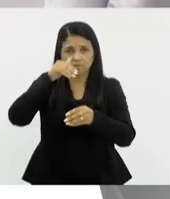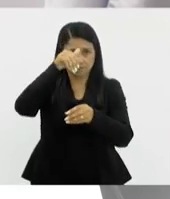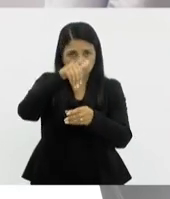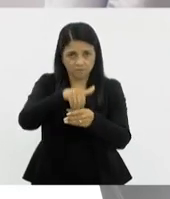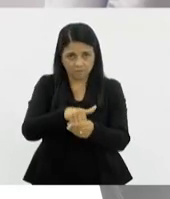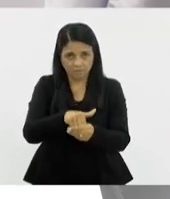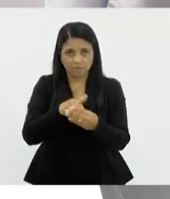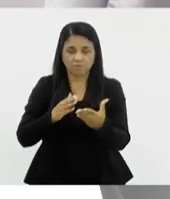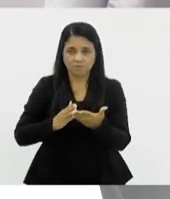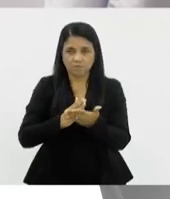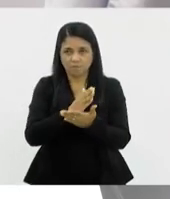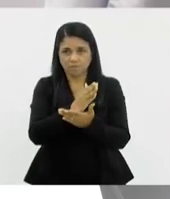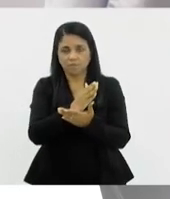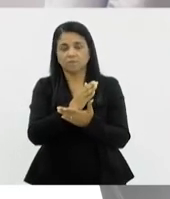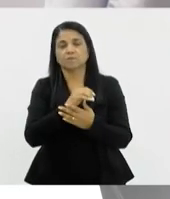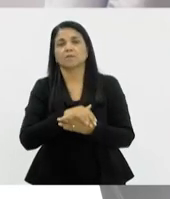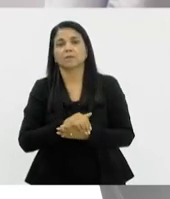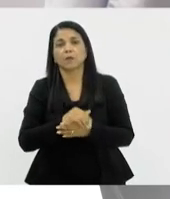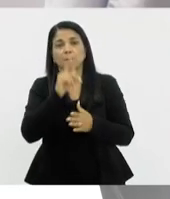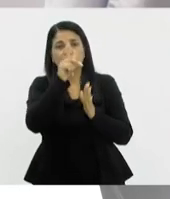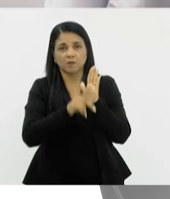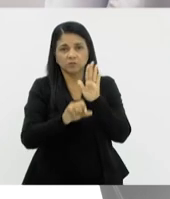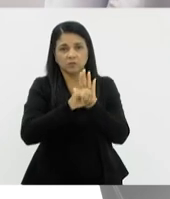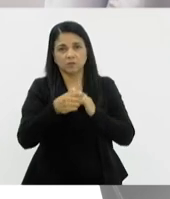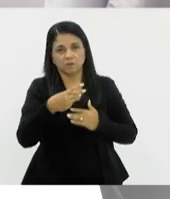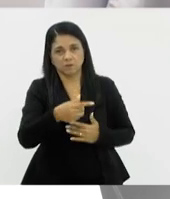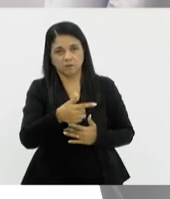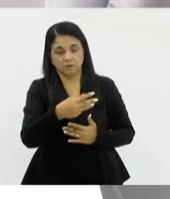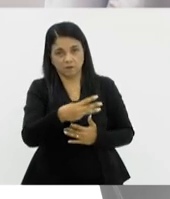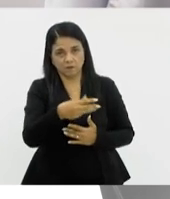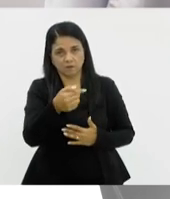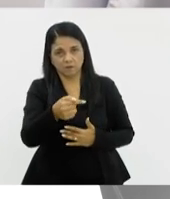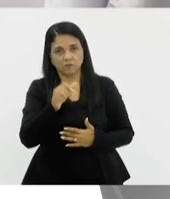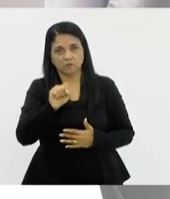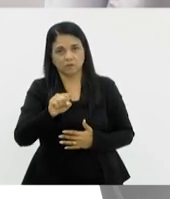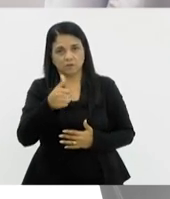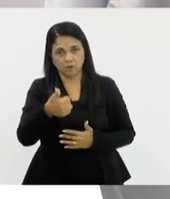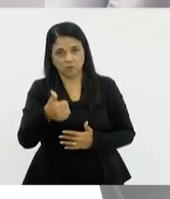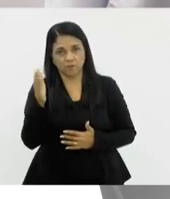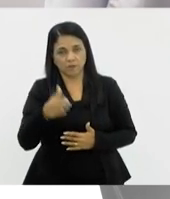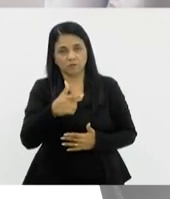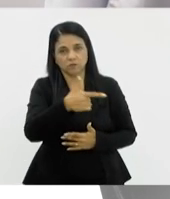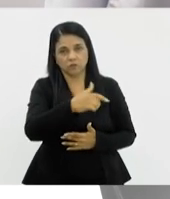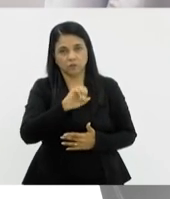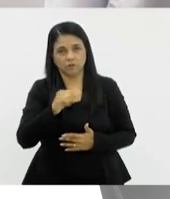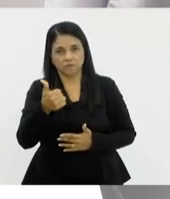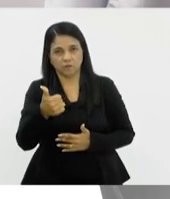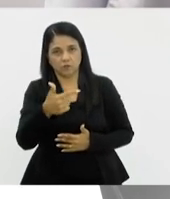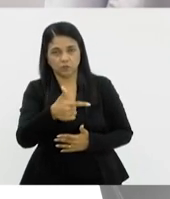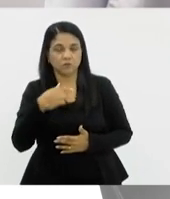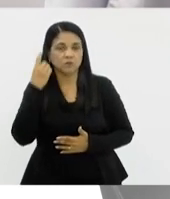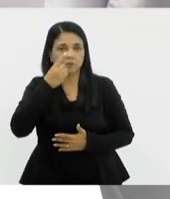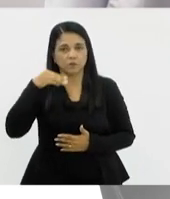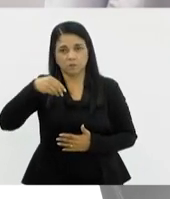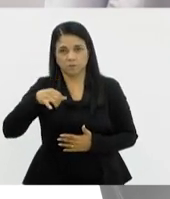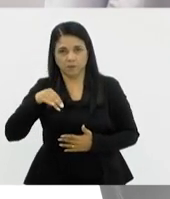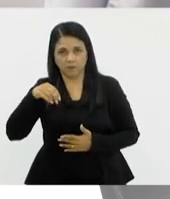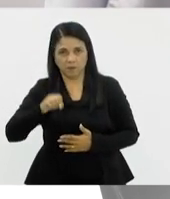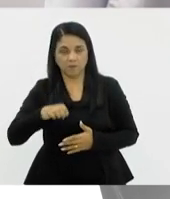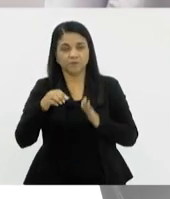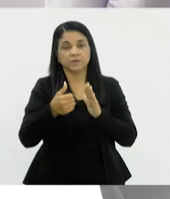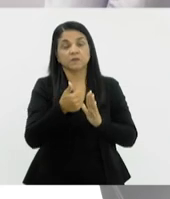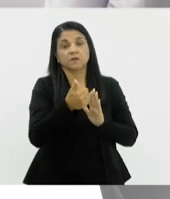permaneçam como estão, aprovado. Projeto de lei 3781 de 21, de autoria do deputado Carlos Mink, é o 16 da pauta. Dispõe